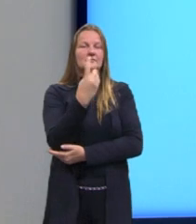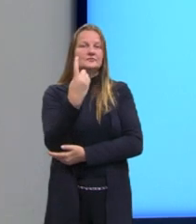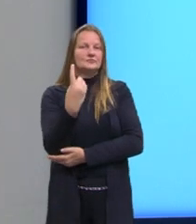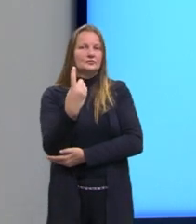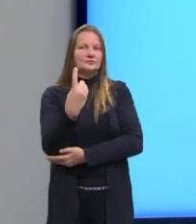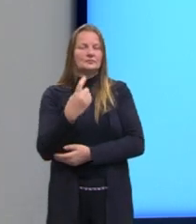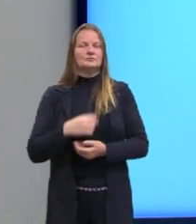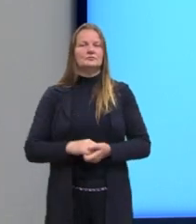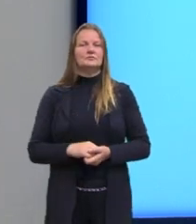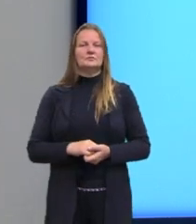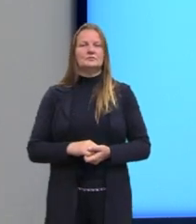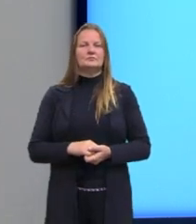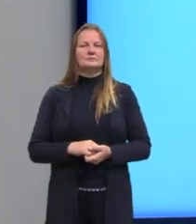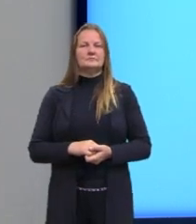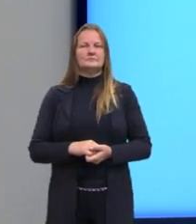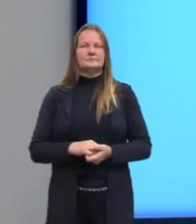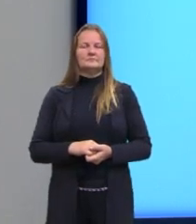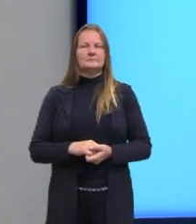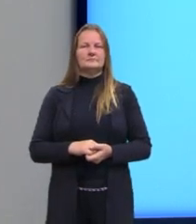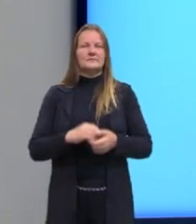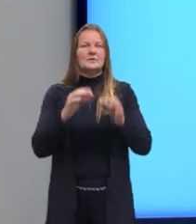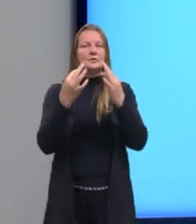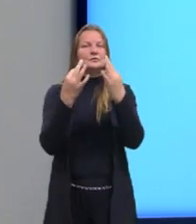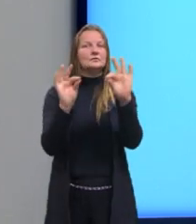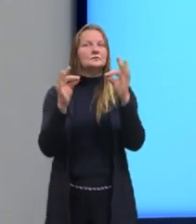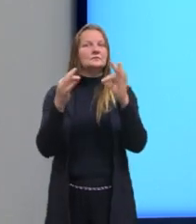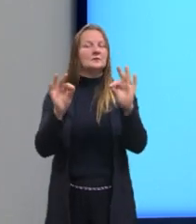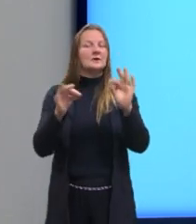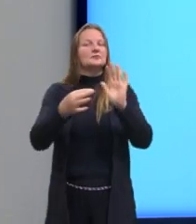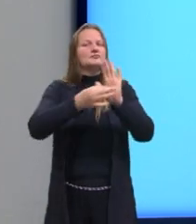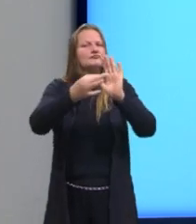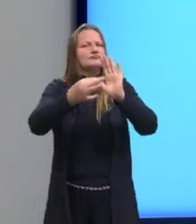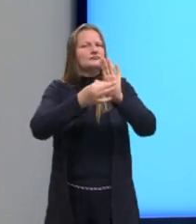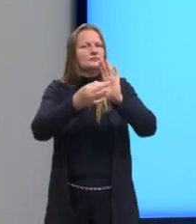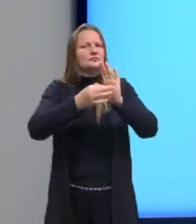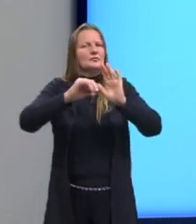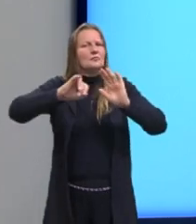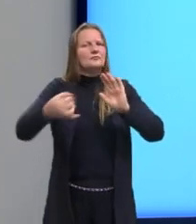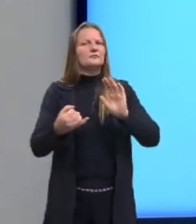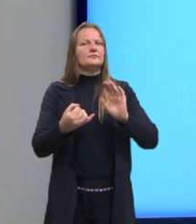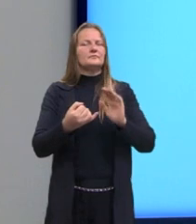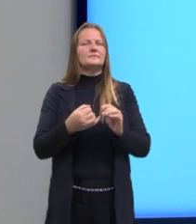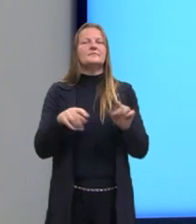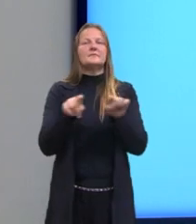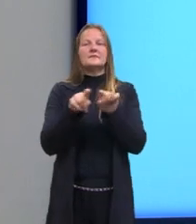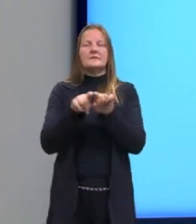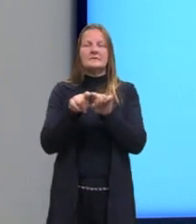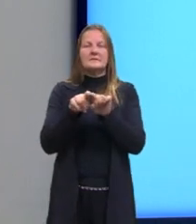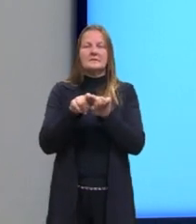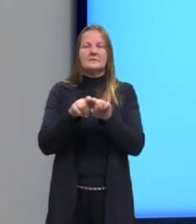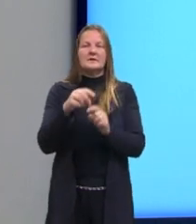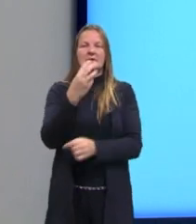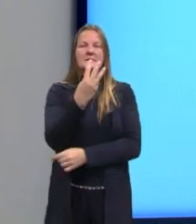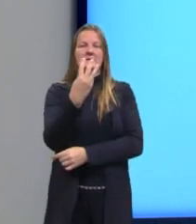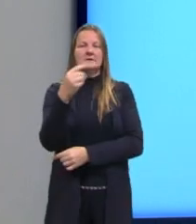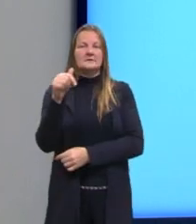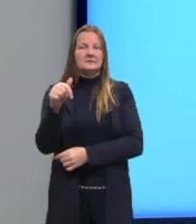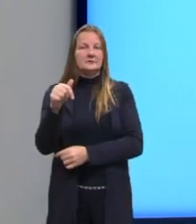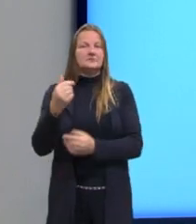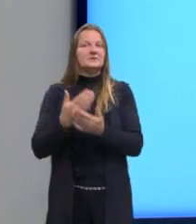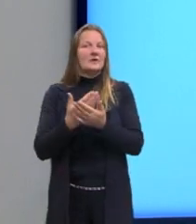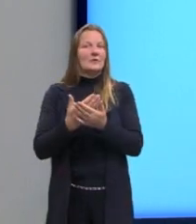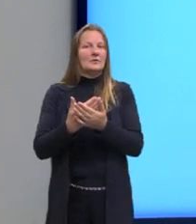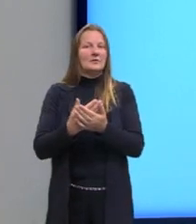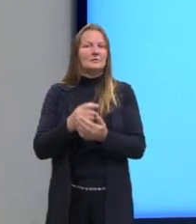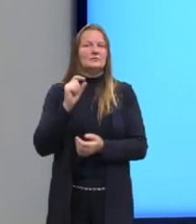21, quando a gente vai falar ali sobre sintaxe e argumentação, e coisas que a gente viu na nossa aula 37, faz